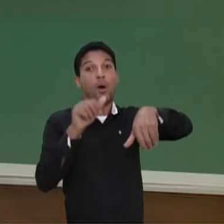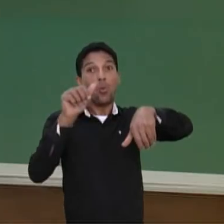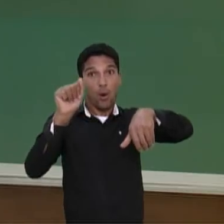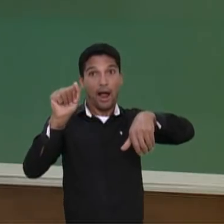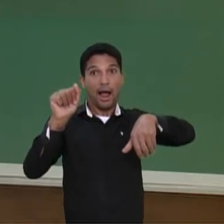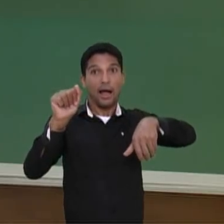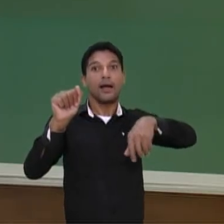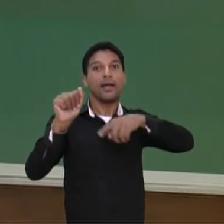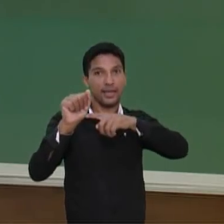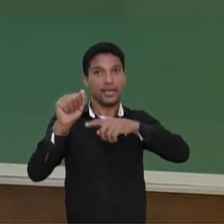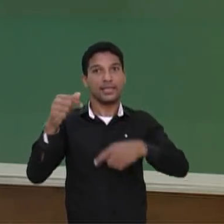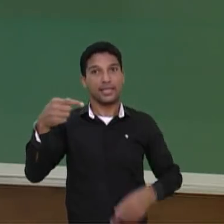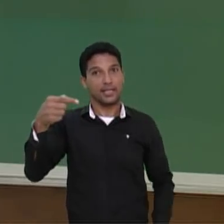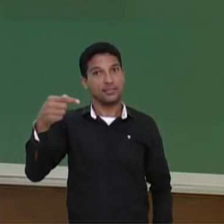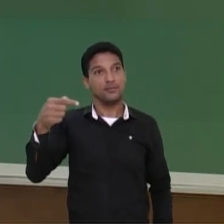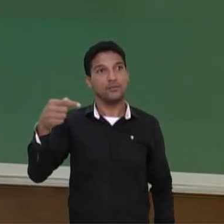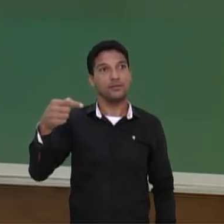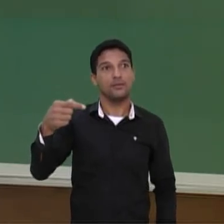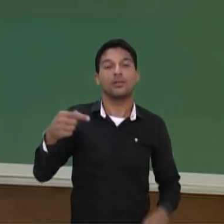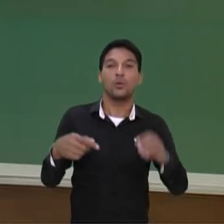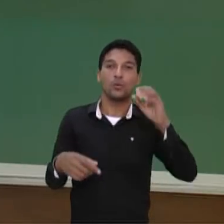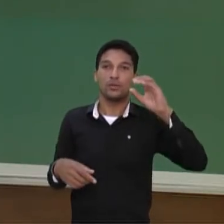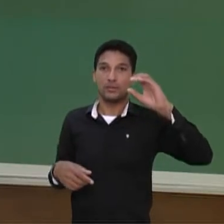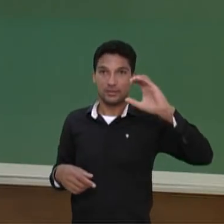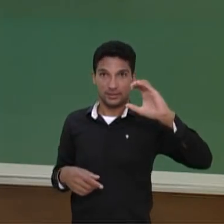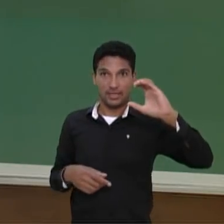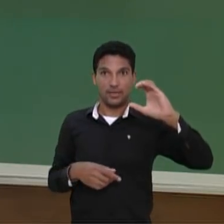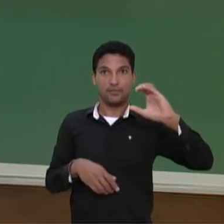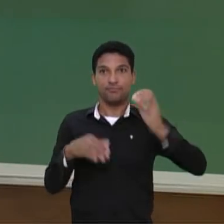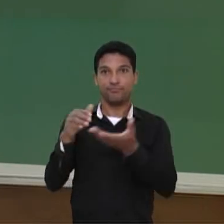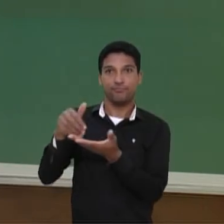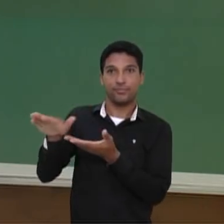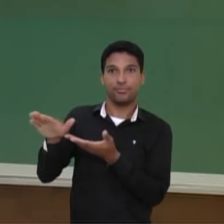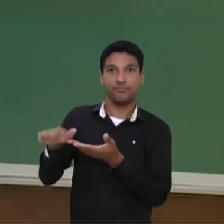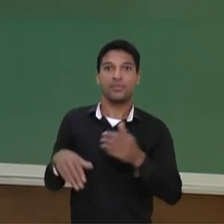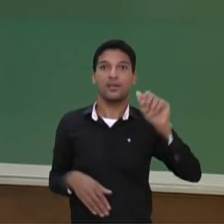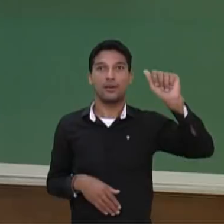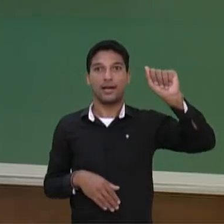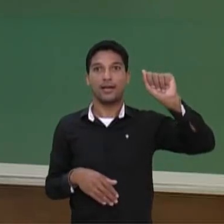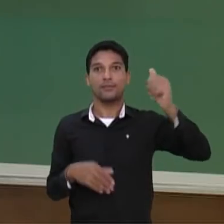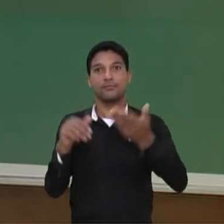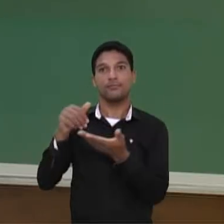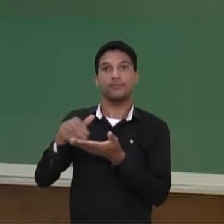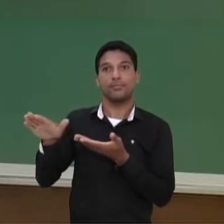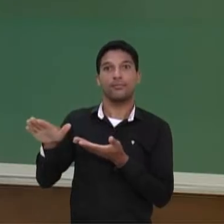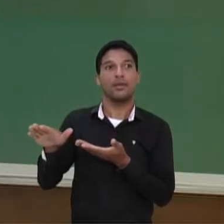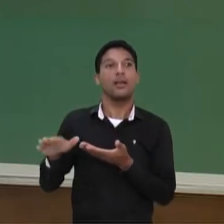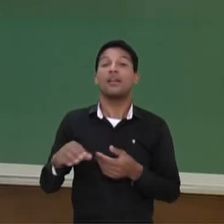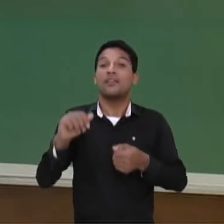negativo eu descartaria a letra c e descartaria a letra a e realizaria dois testes apenas